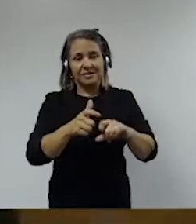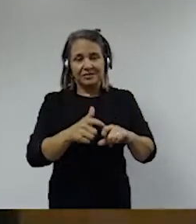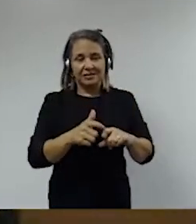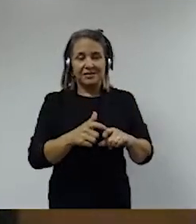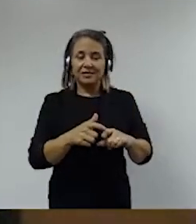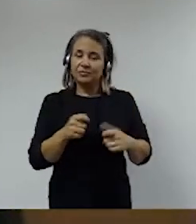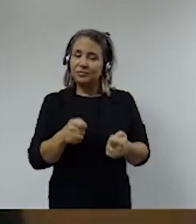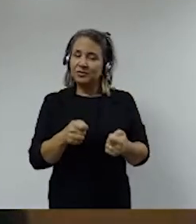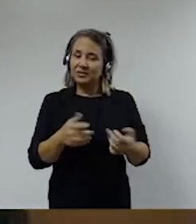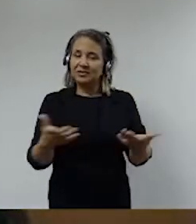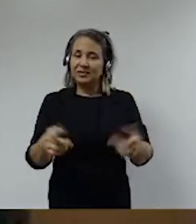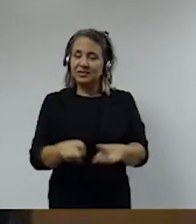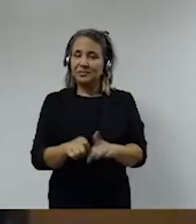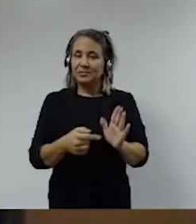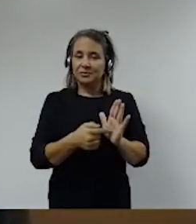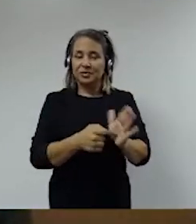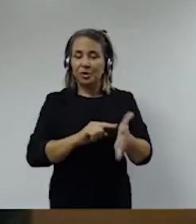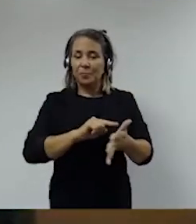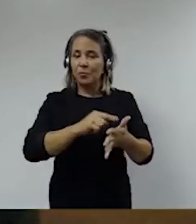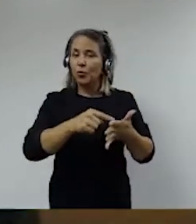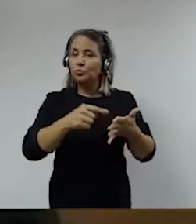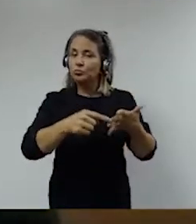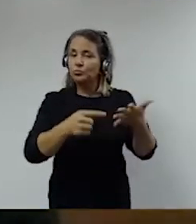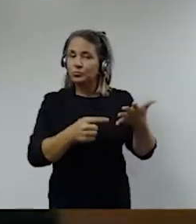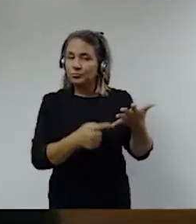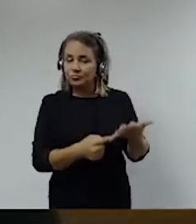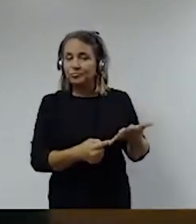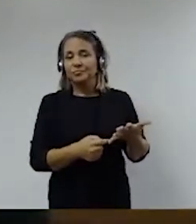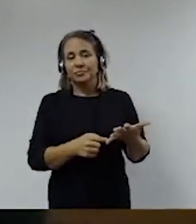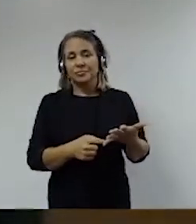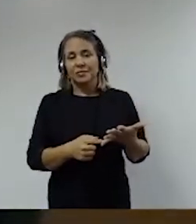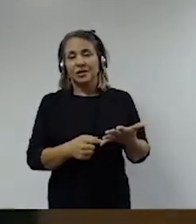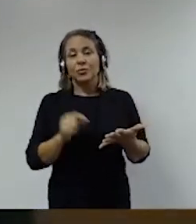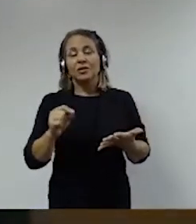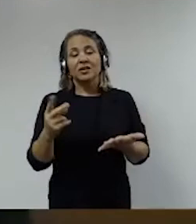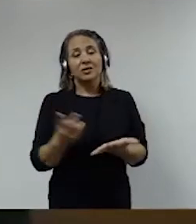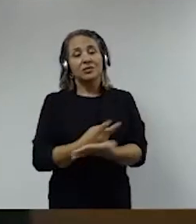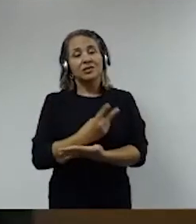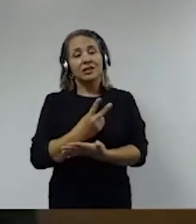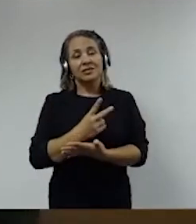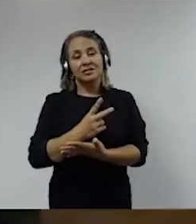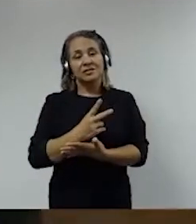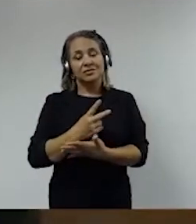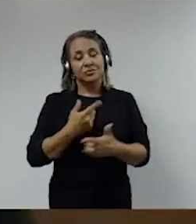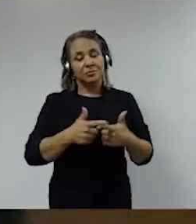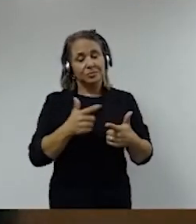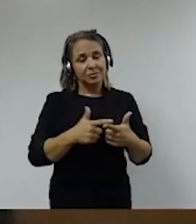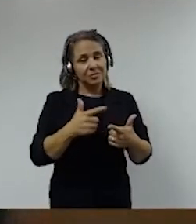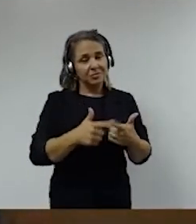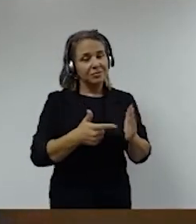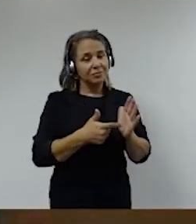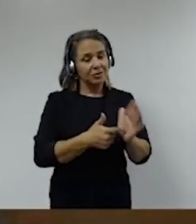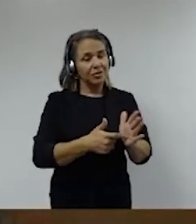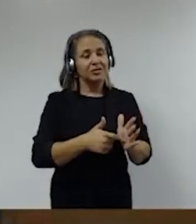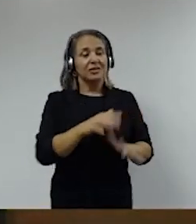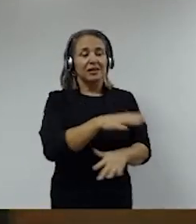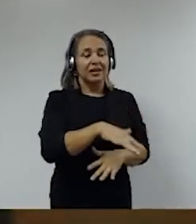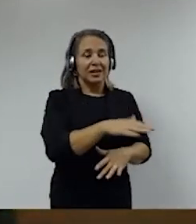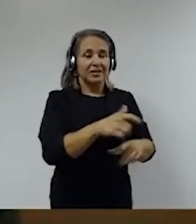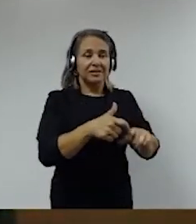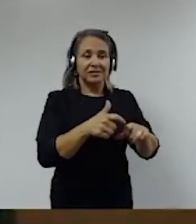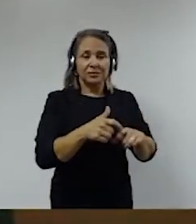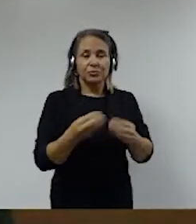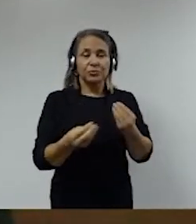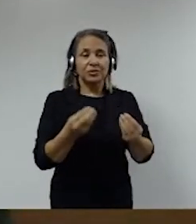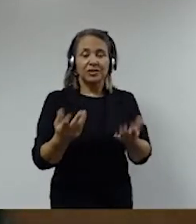abordar alguns pontos referentes aos impactos que a tecnologia vem trazendo na área da saúde e o que isso